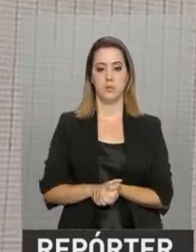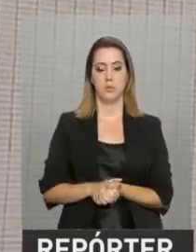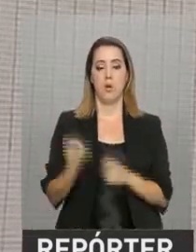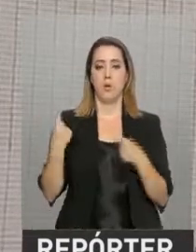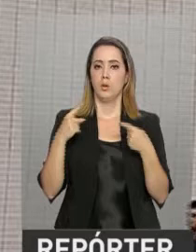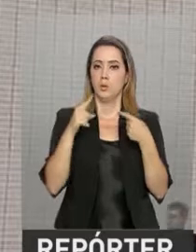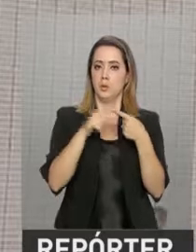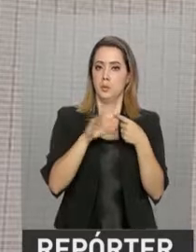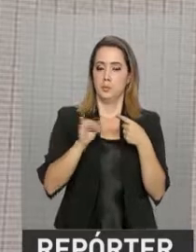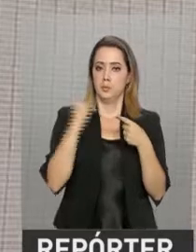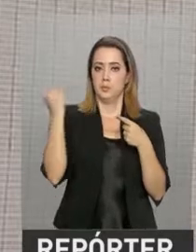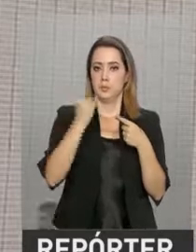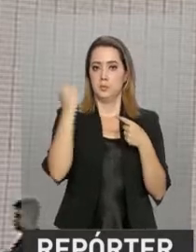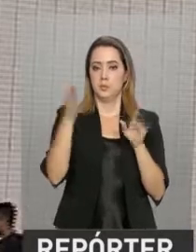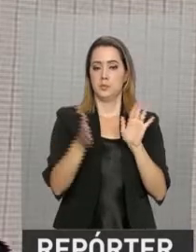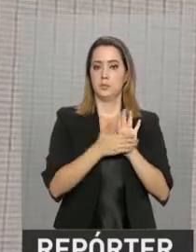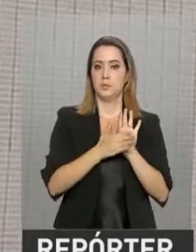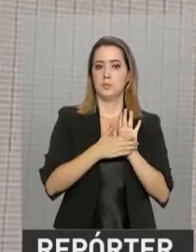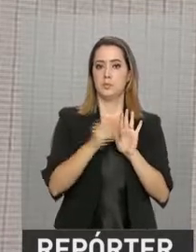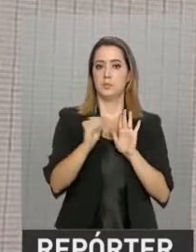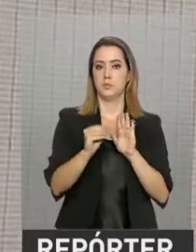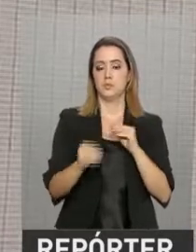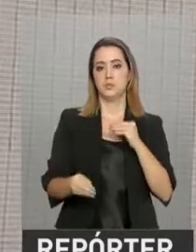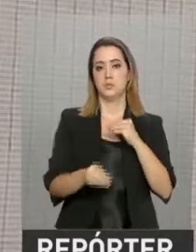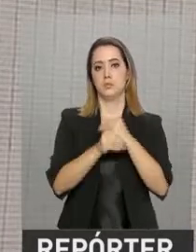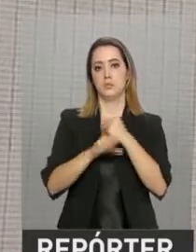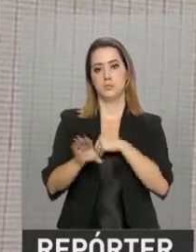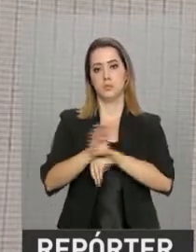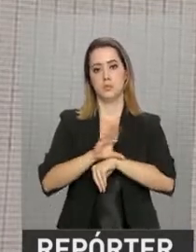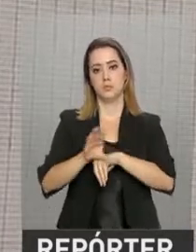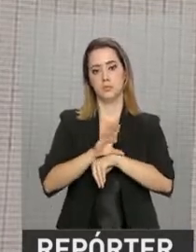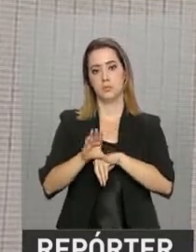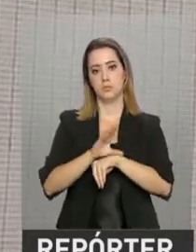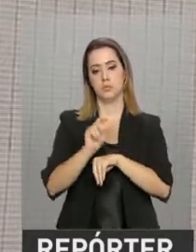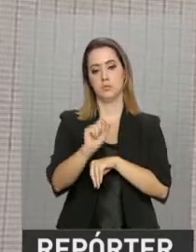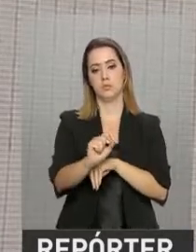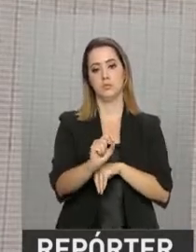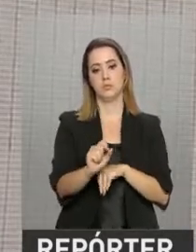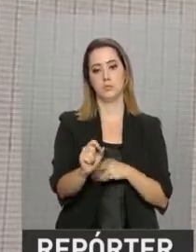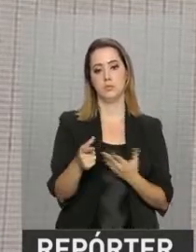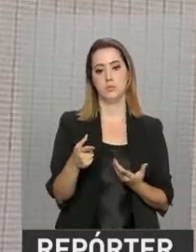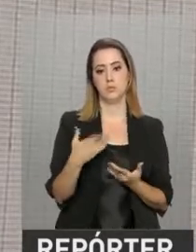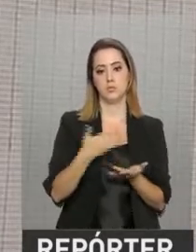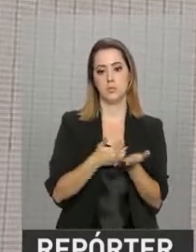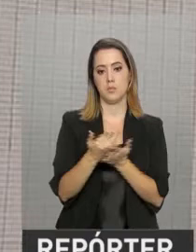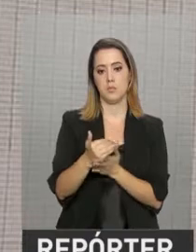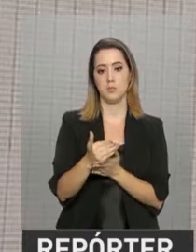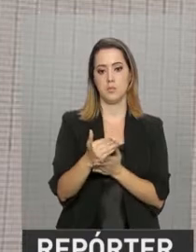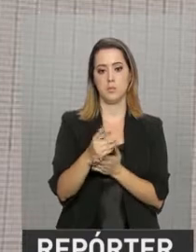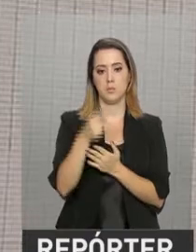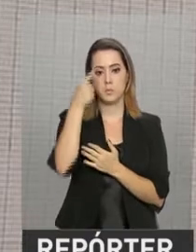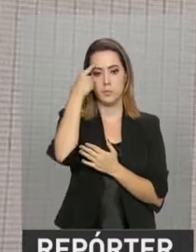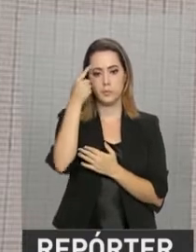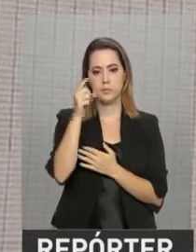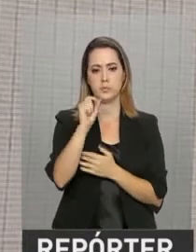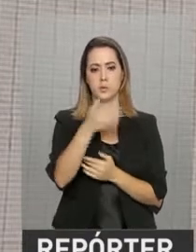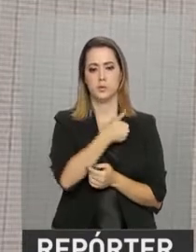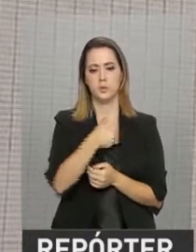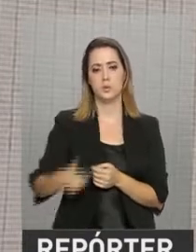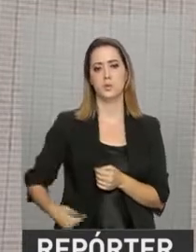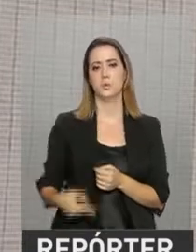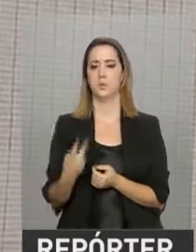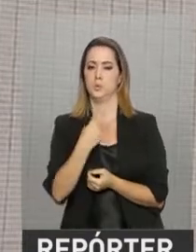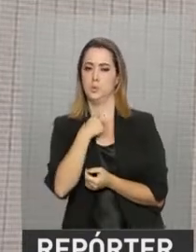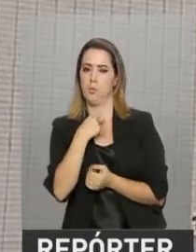principal da proposta é estabelecer um teto para o aumento dos gastos públicos a partir da idéia de que o governo não